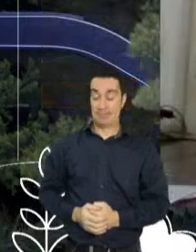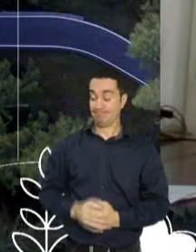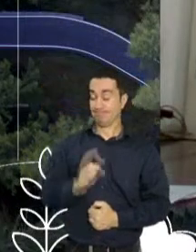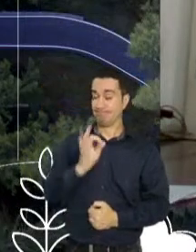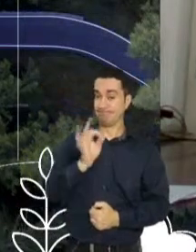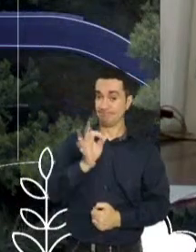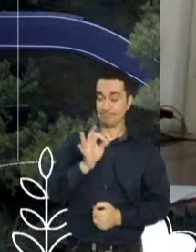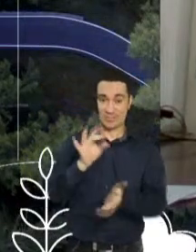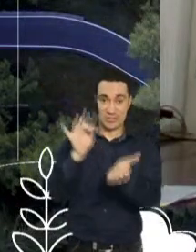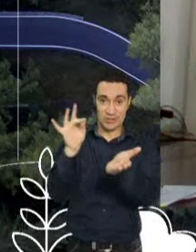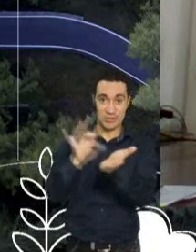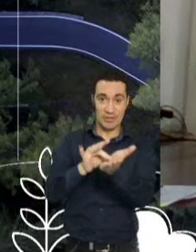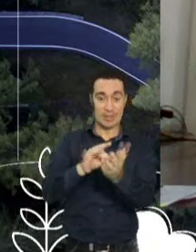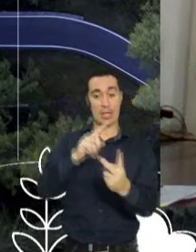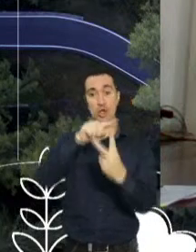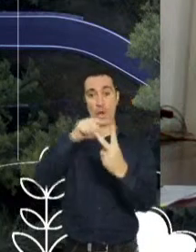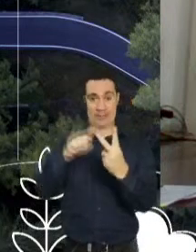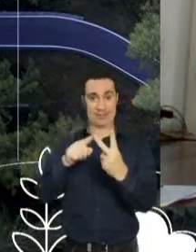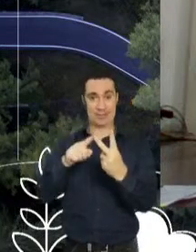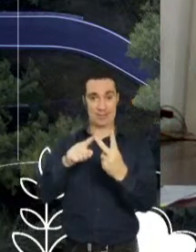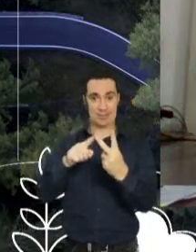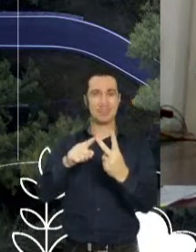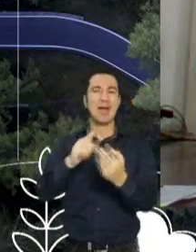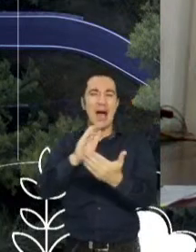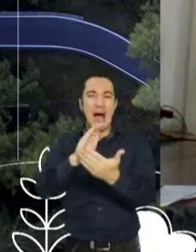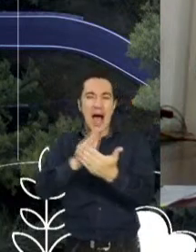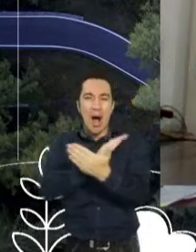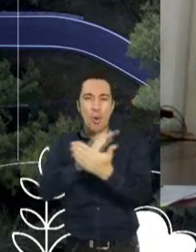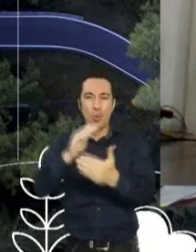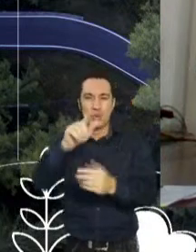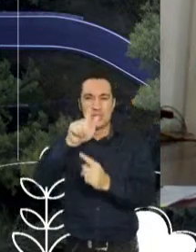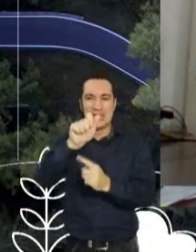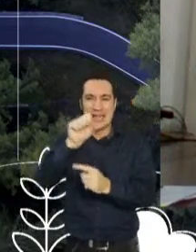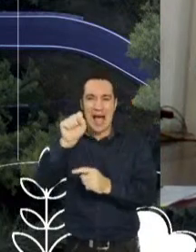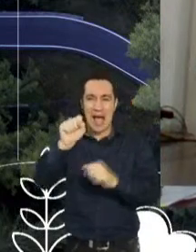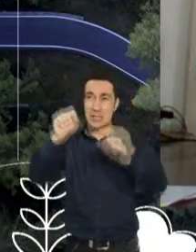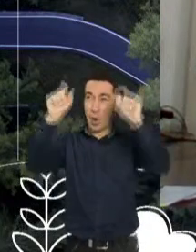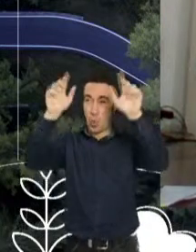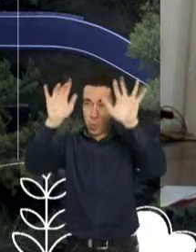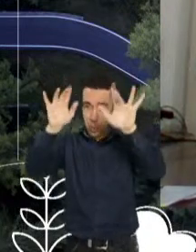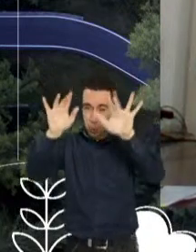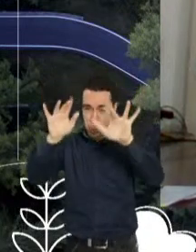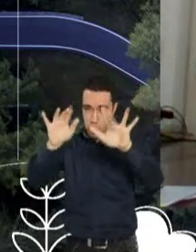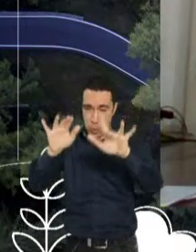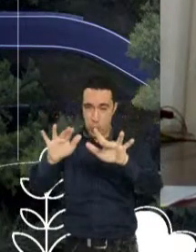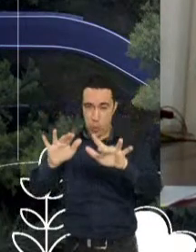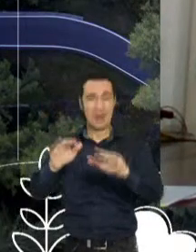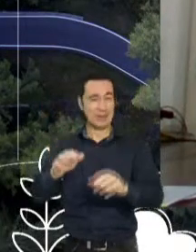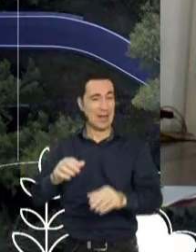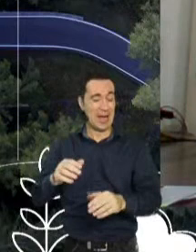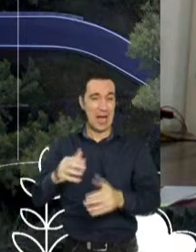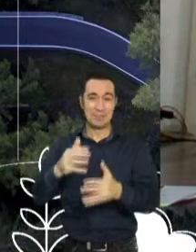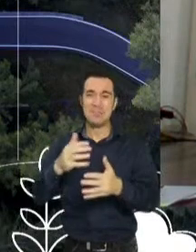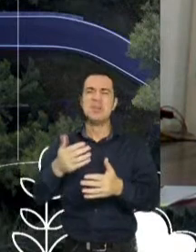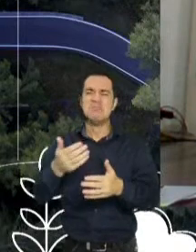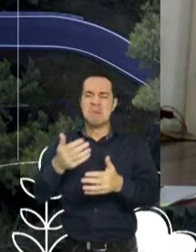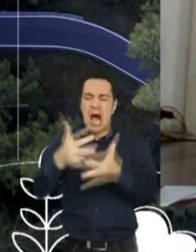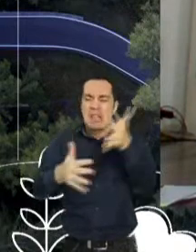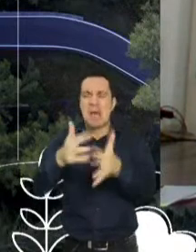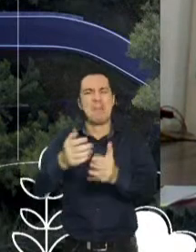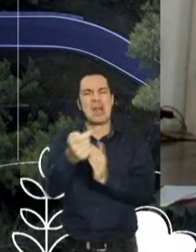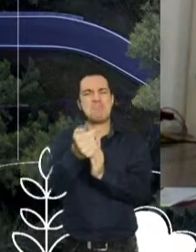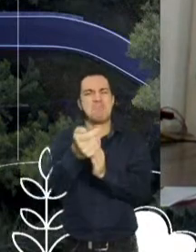Bom, nós temos dois tipos de gases, os que ficam muito tempo na atmosfera, mas não são muito, não causam dano, ou muito pouco